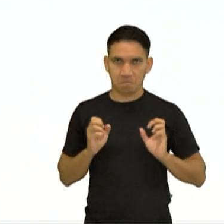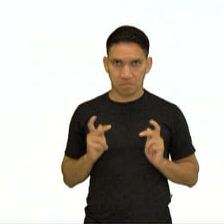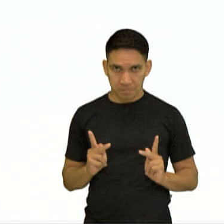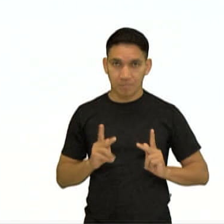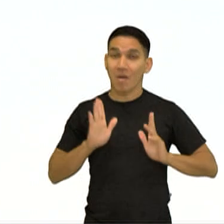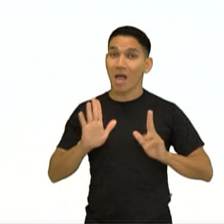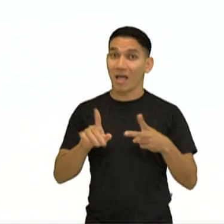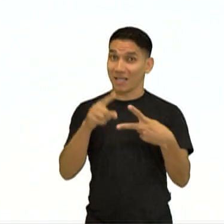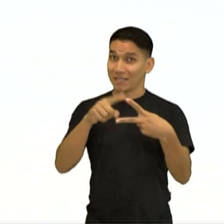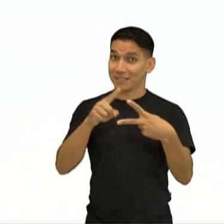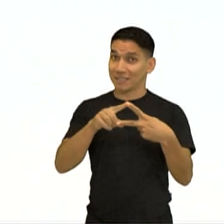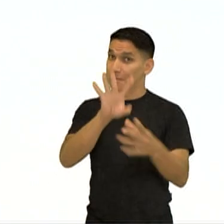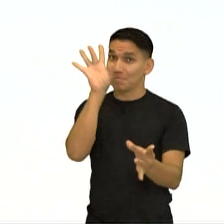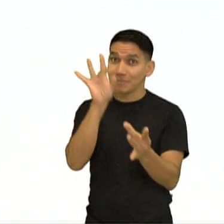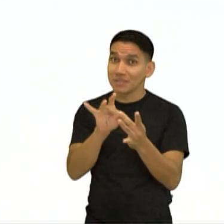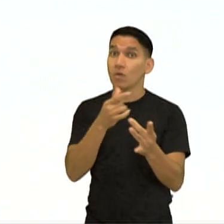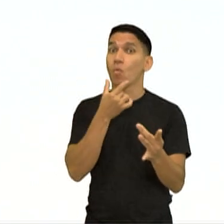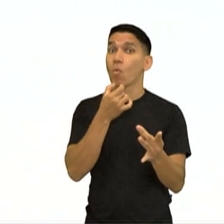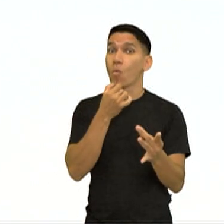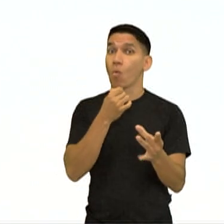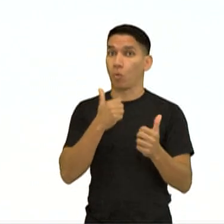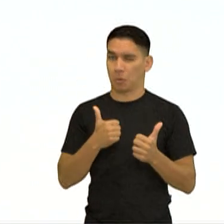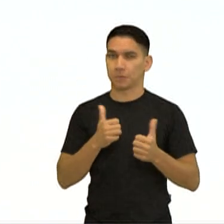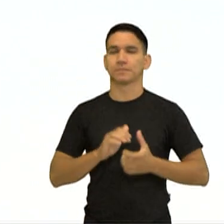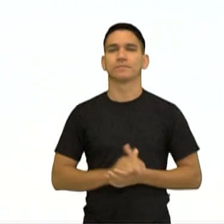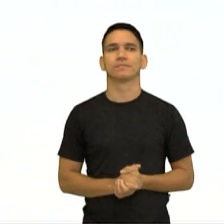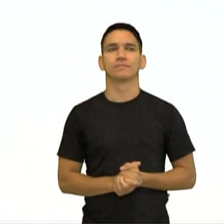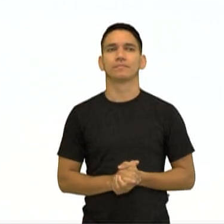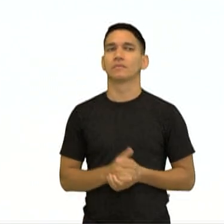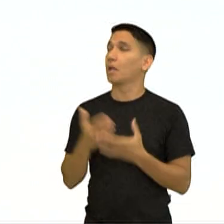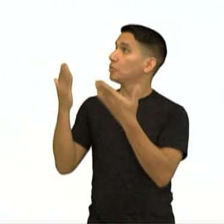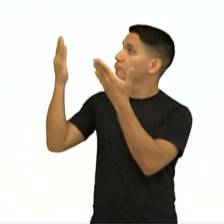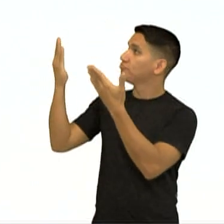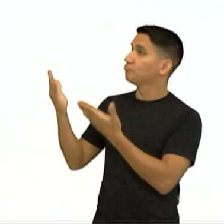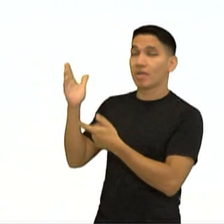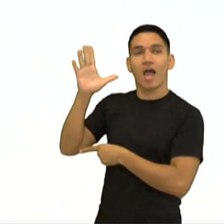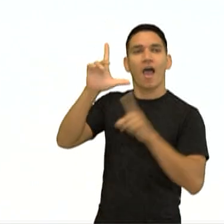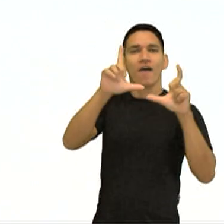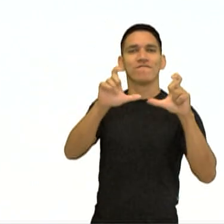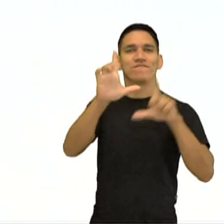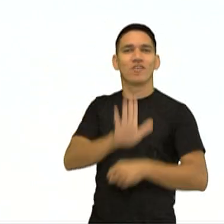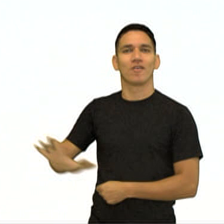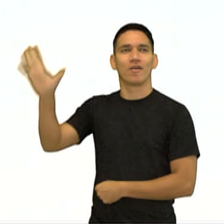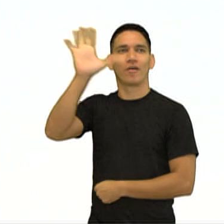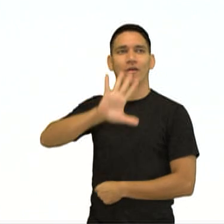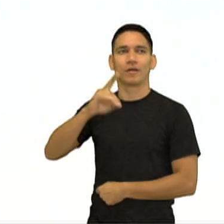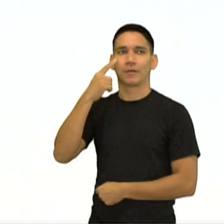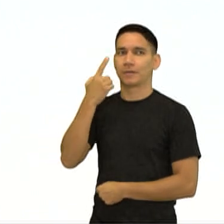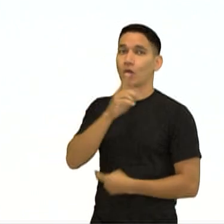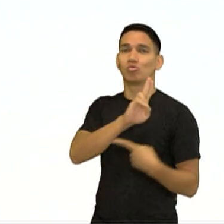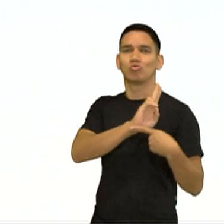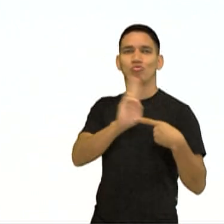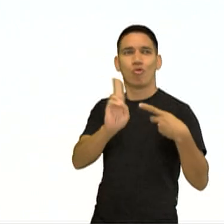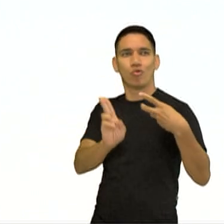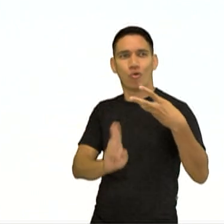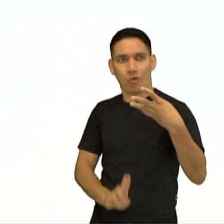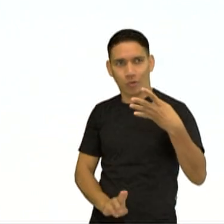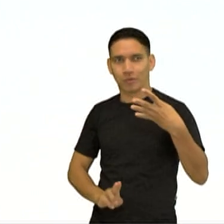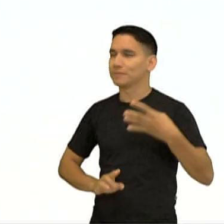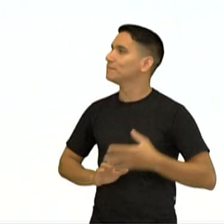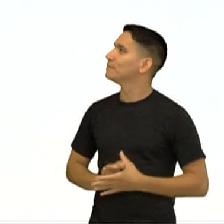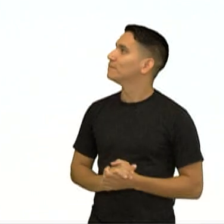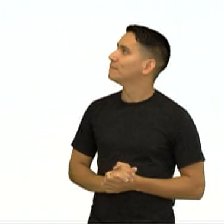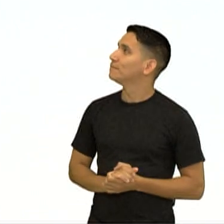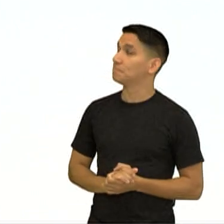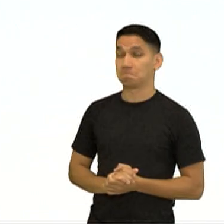Agora, handsome é mais para o masculino, tá bom? E eu tenho aqui esses personagens, eu que inventei os nomes, ó. Gloria, Victoria, Max e